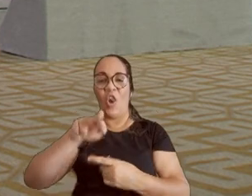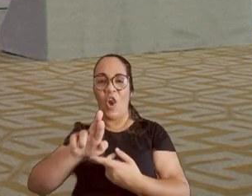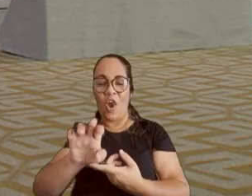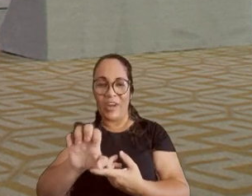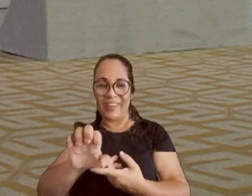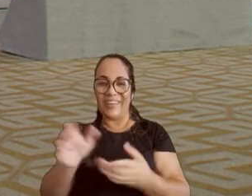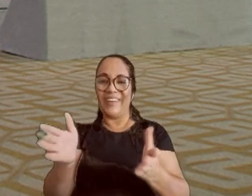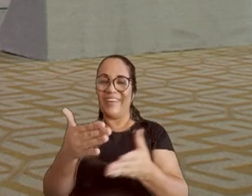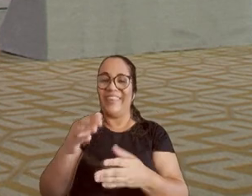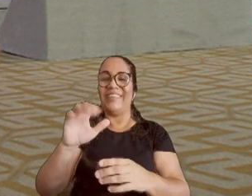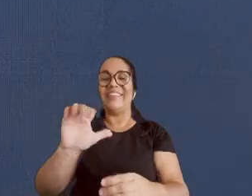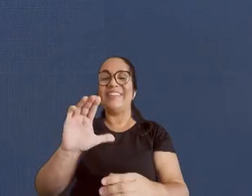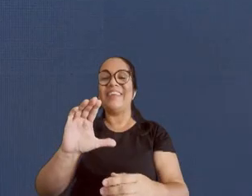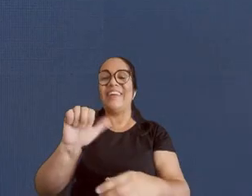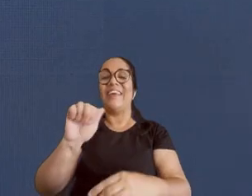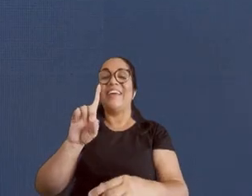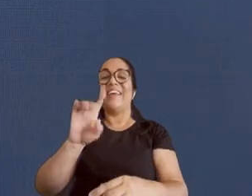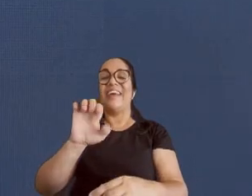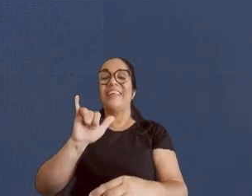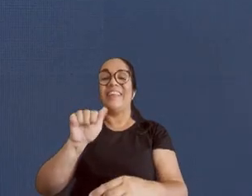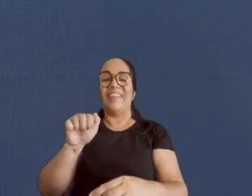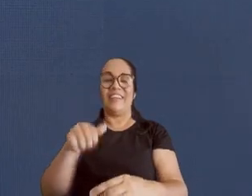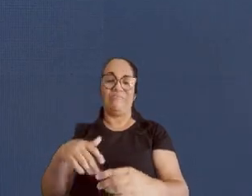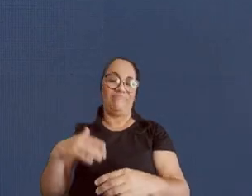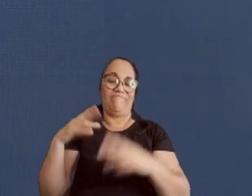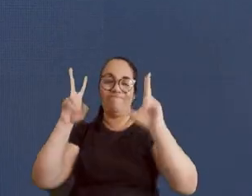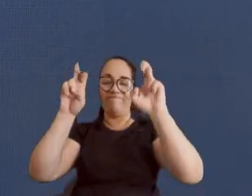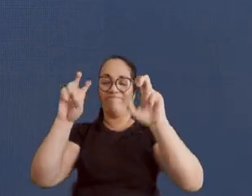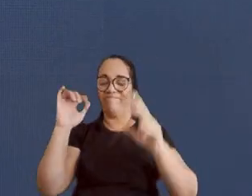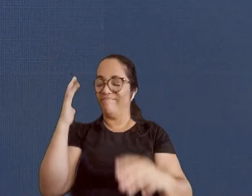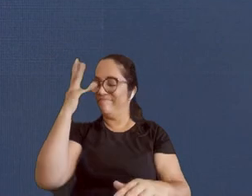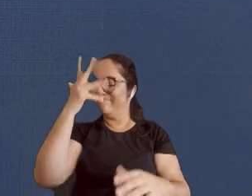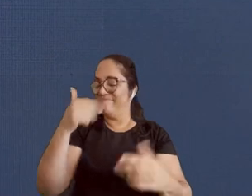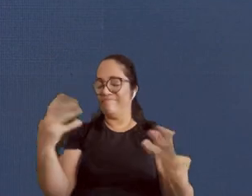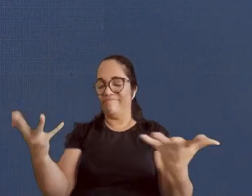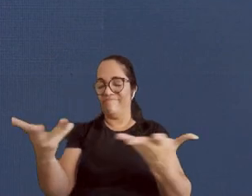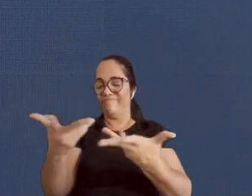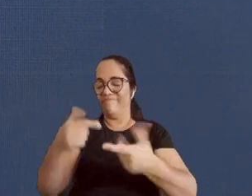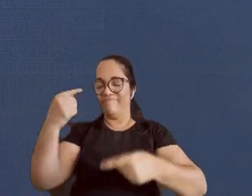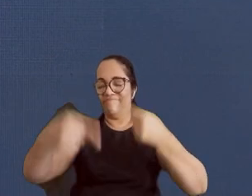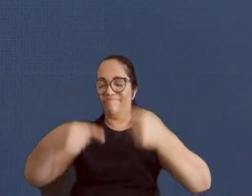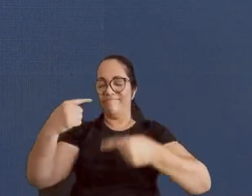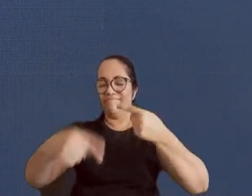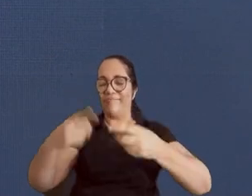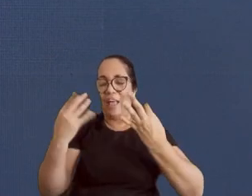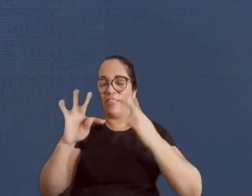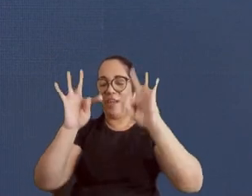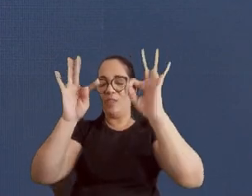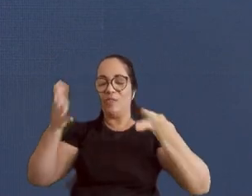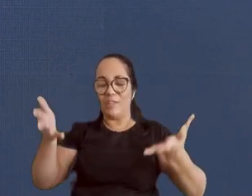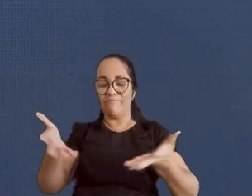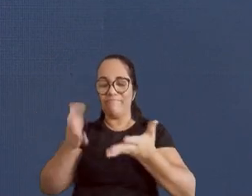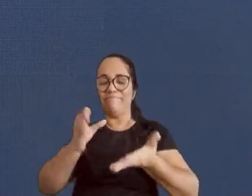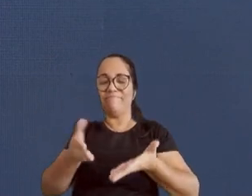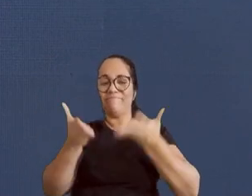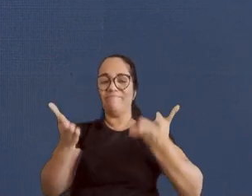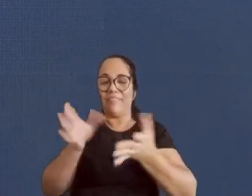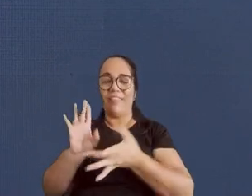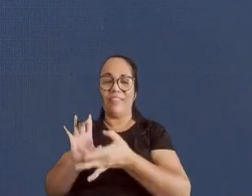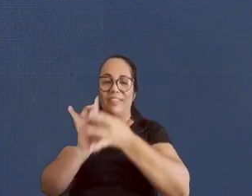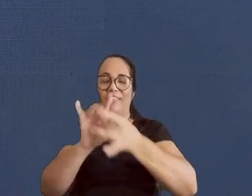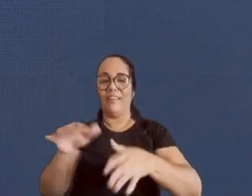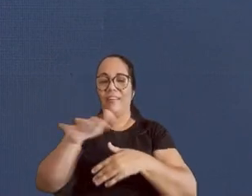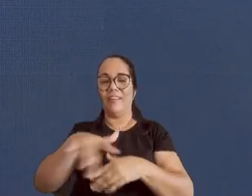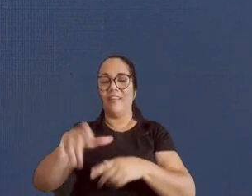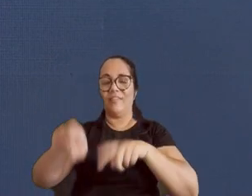o tema da tema do painel né que é a tecnologia propiciando o financiamento né do Agro e tudo isso acontecendo no mercado privado que